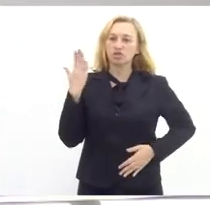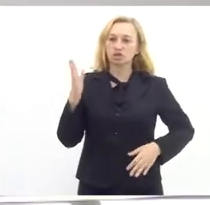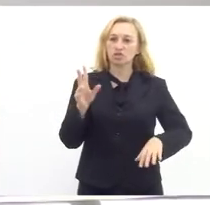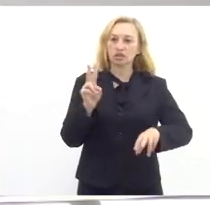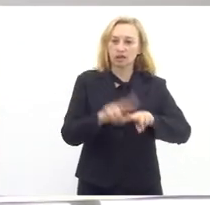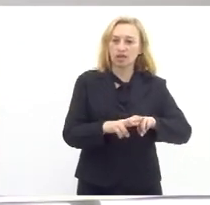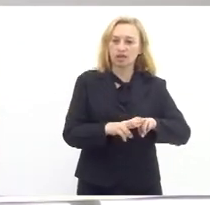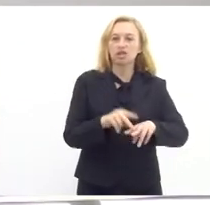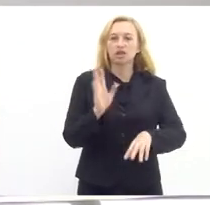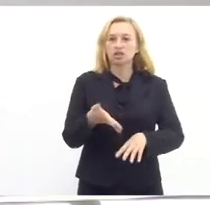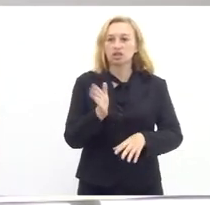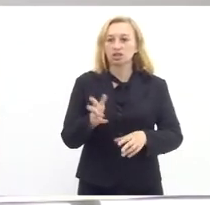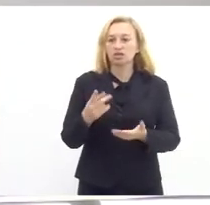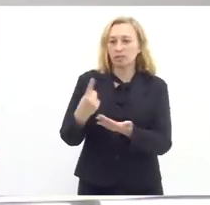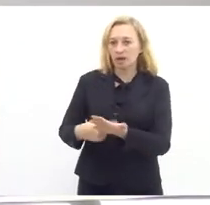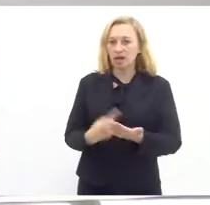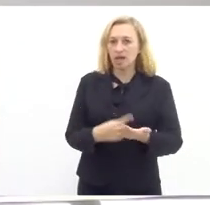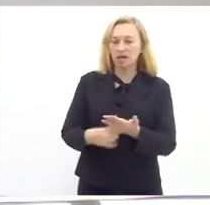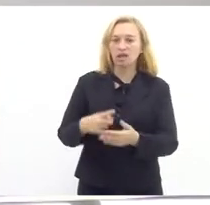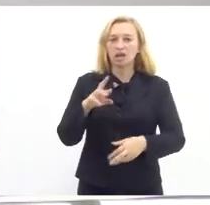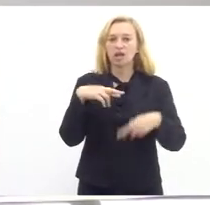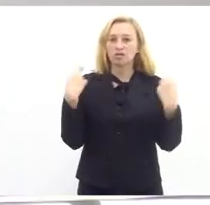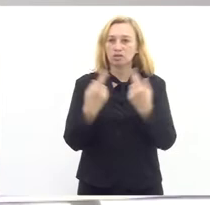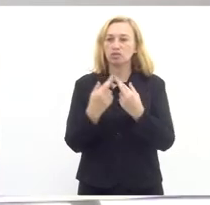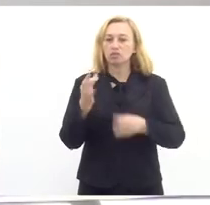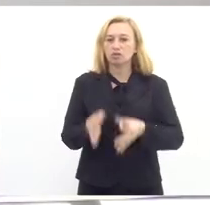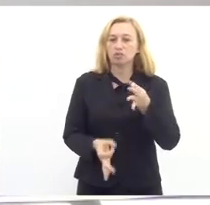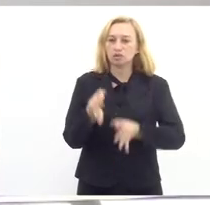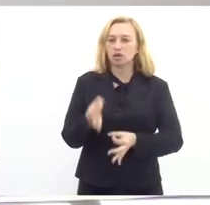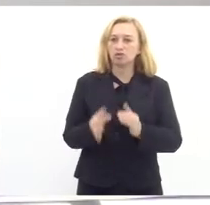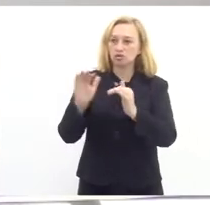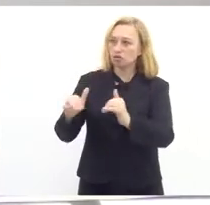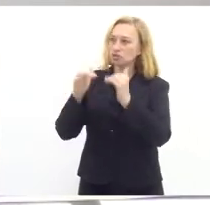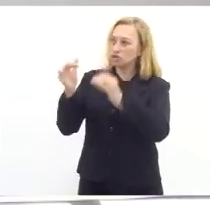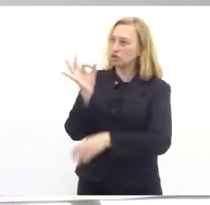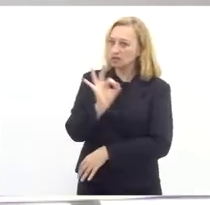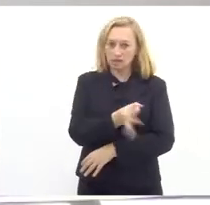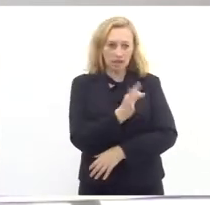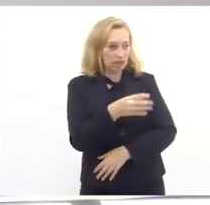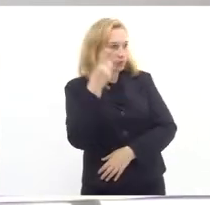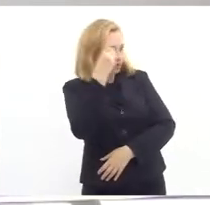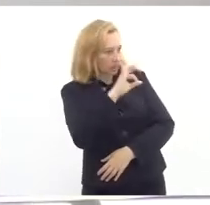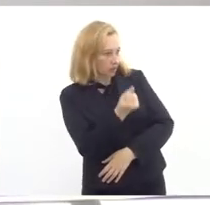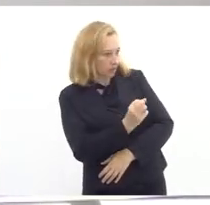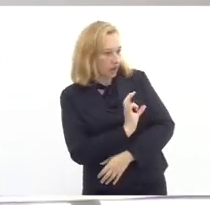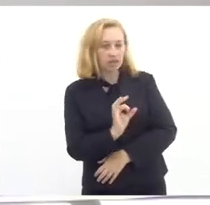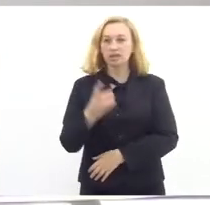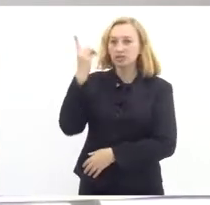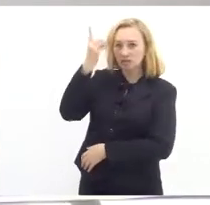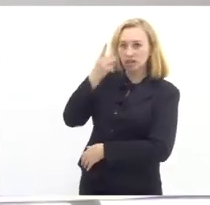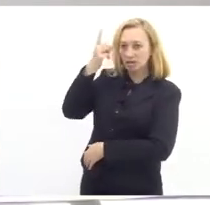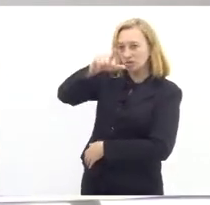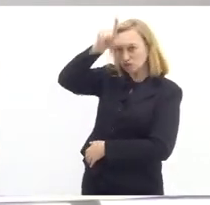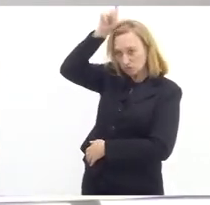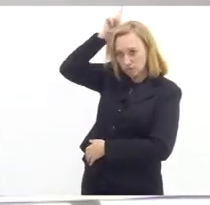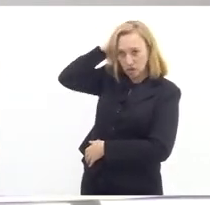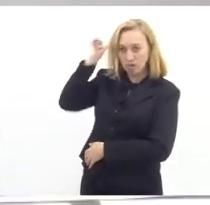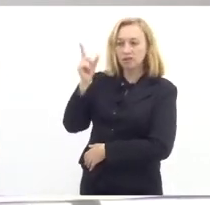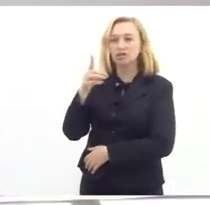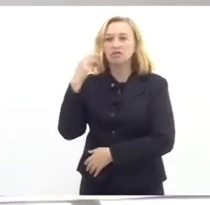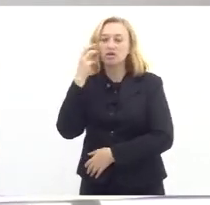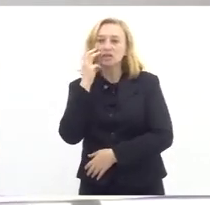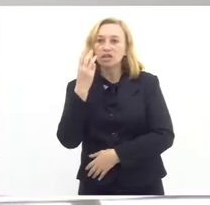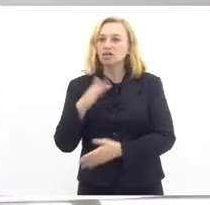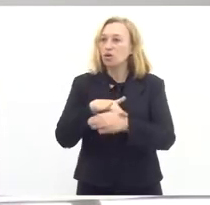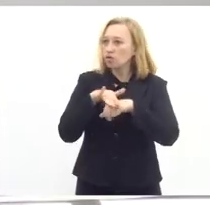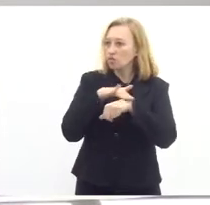a reunião do Tribunal de Justiça, certo, deputado Delmar? Certo, deputada Marta, deputados Paulo, Valdec. Vamos